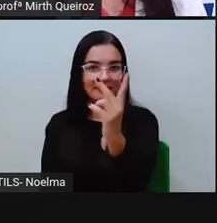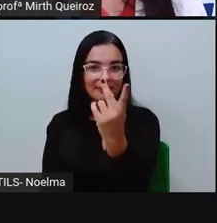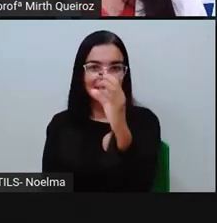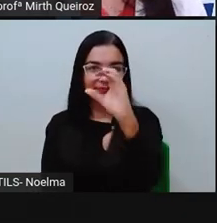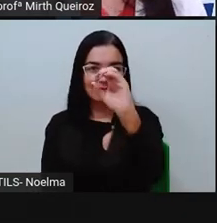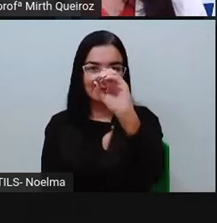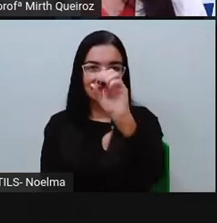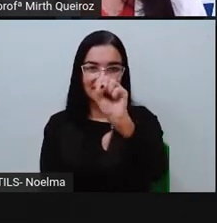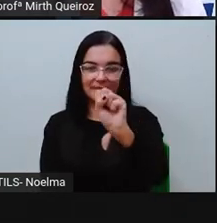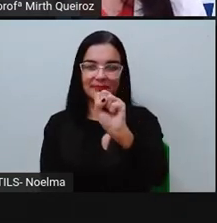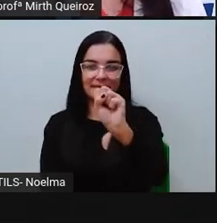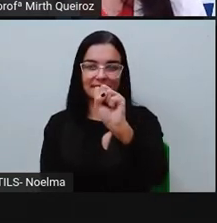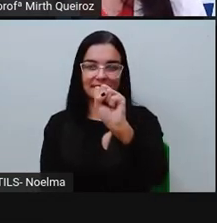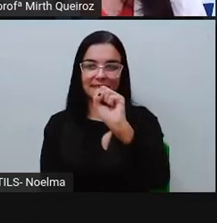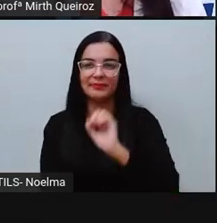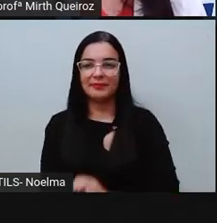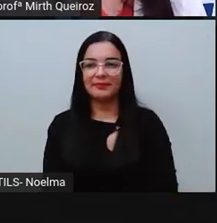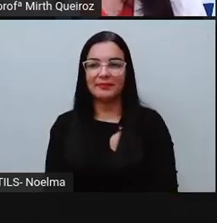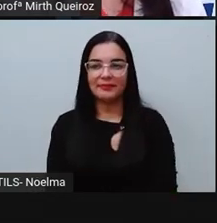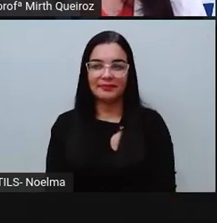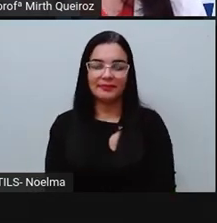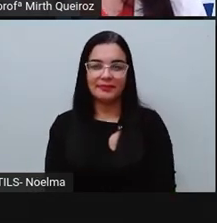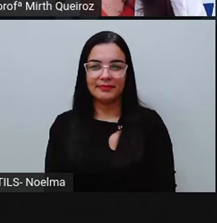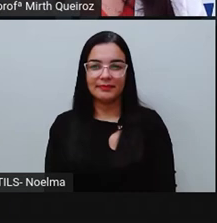Escrevam aí, olhos.